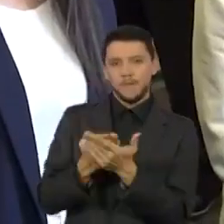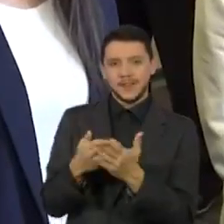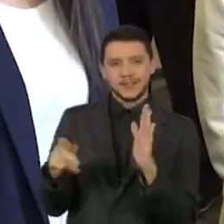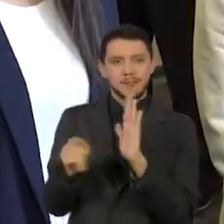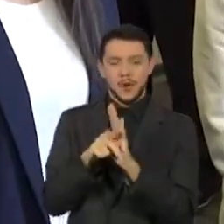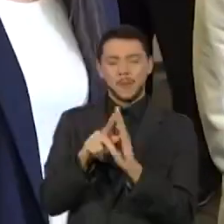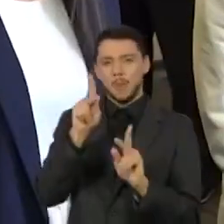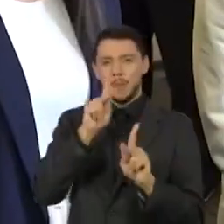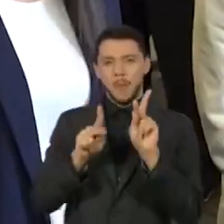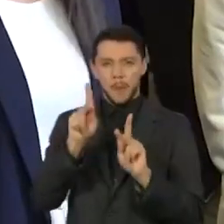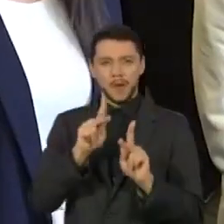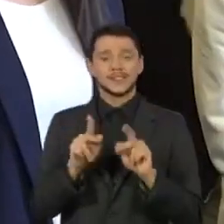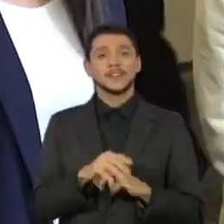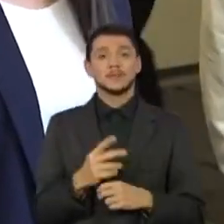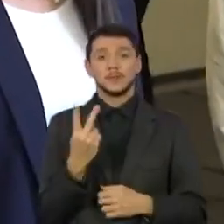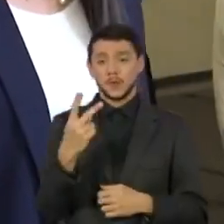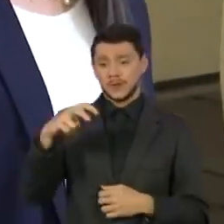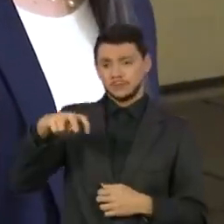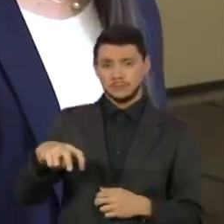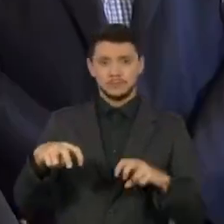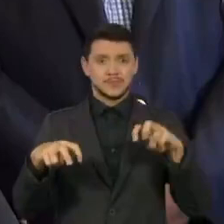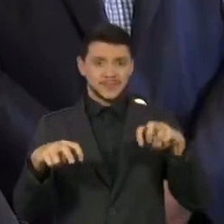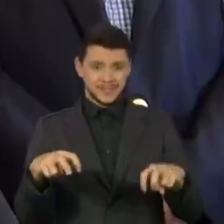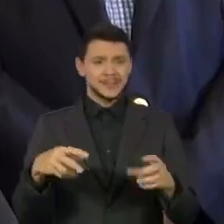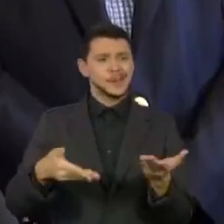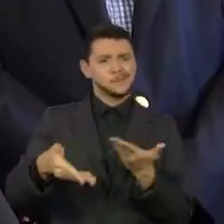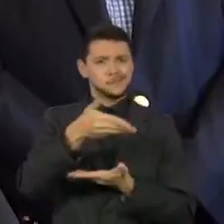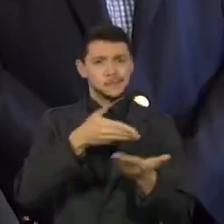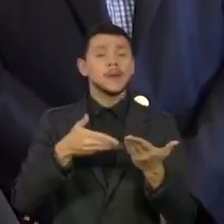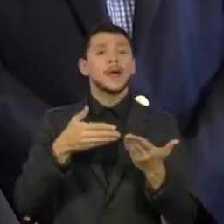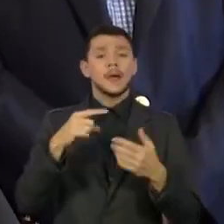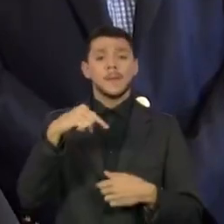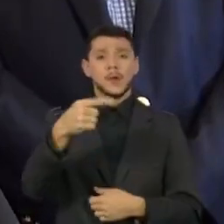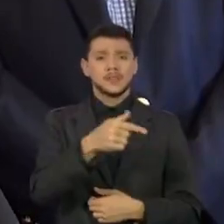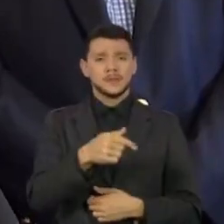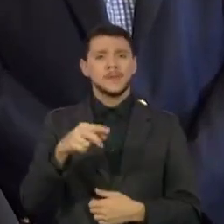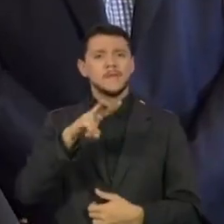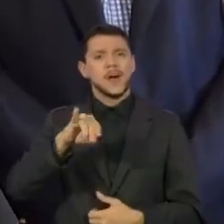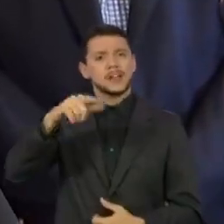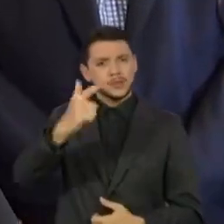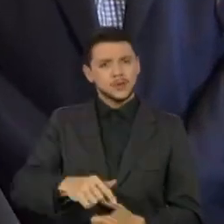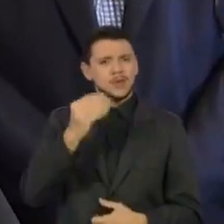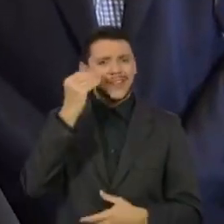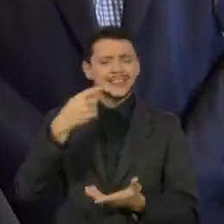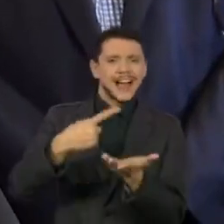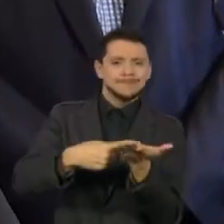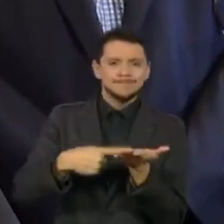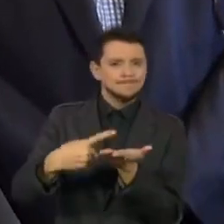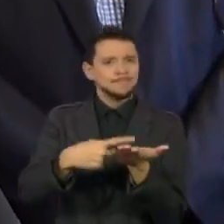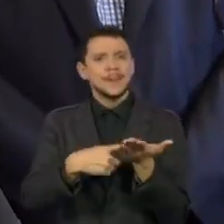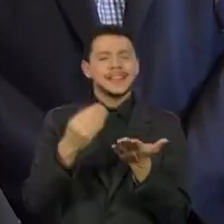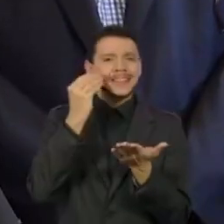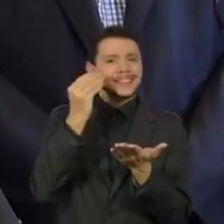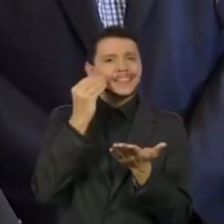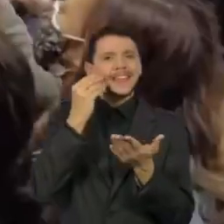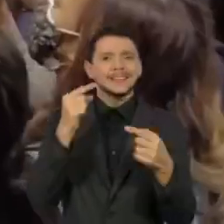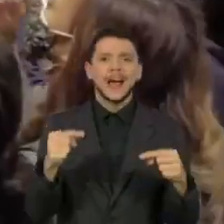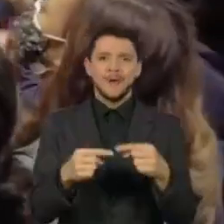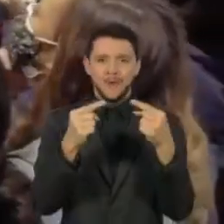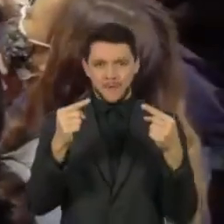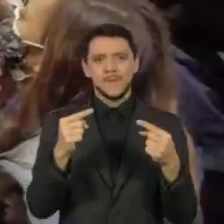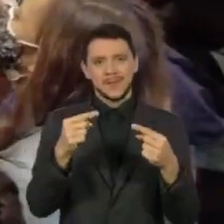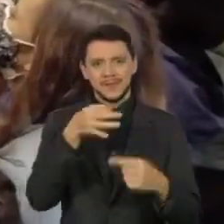dois lados aceitaram sentar à mesa e na semana que vem para o mais uma rodada de negociações para chegar a um consenso